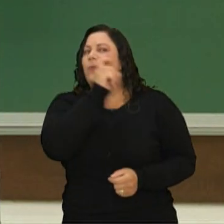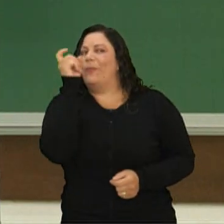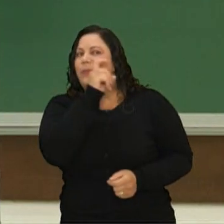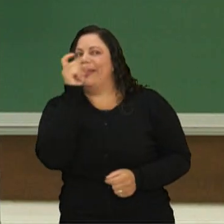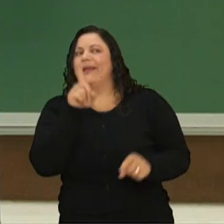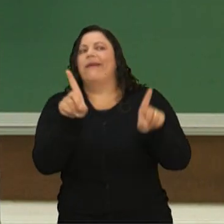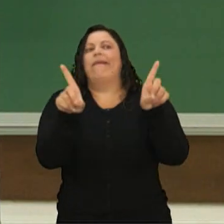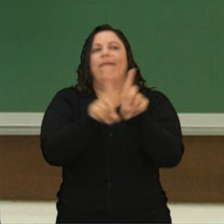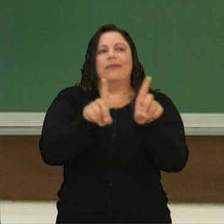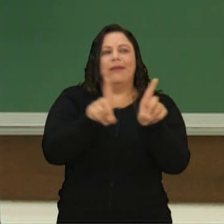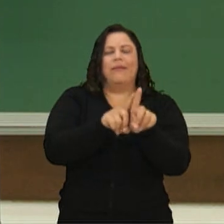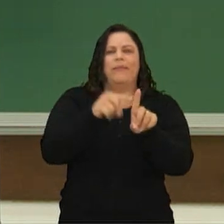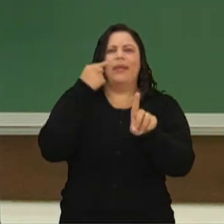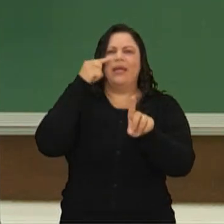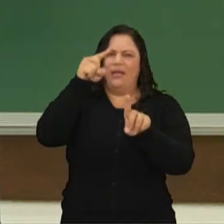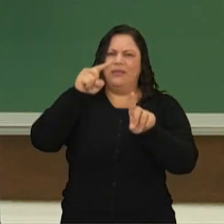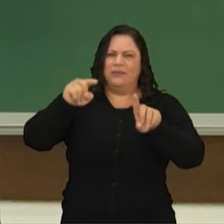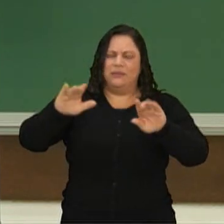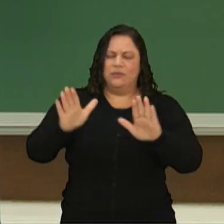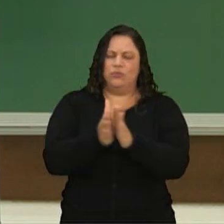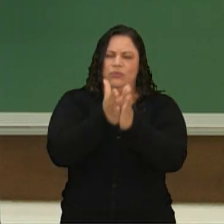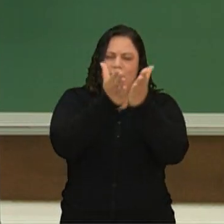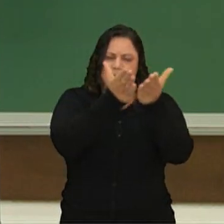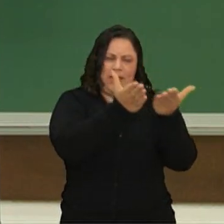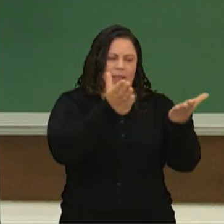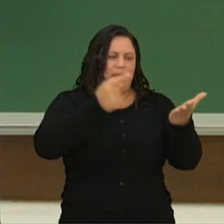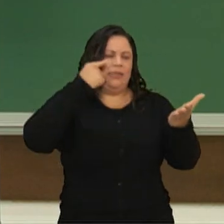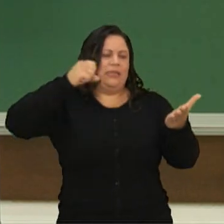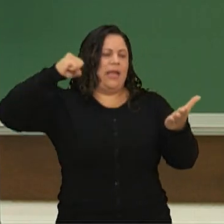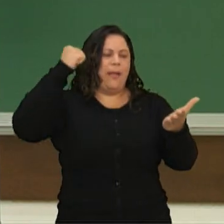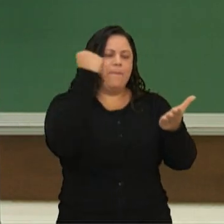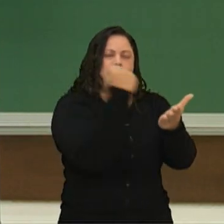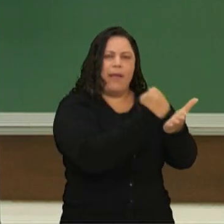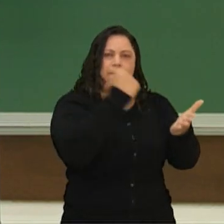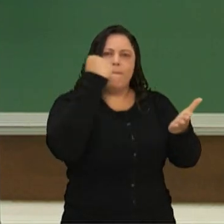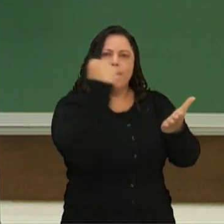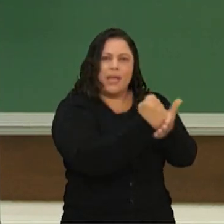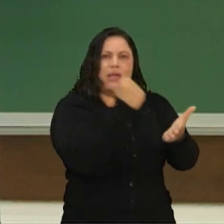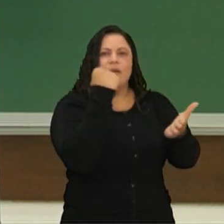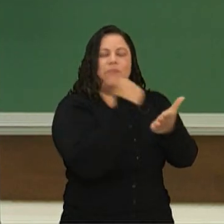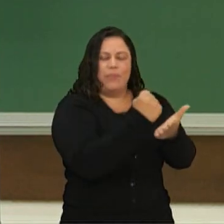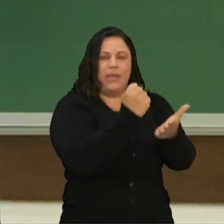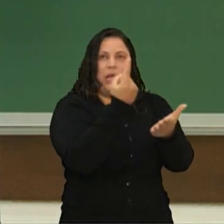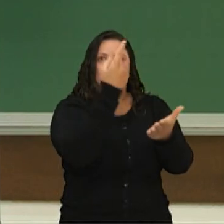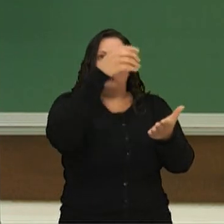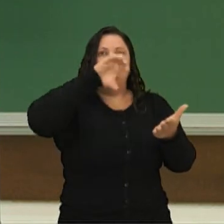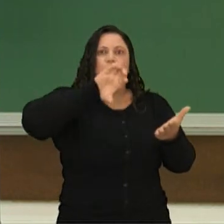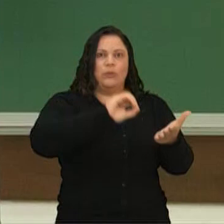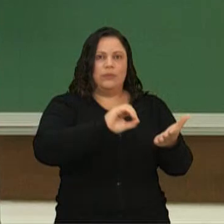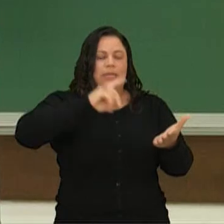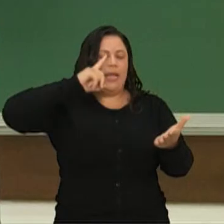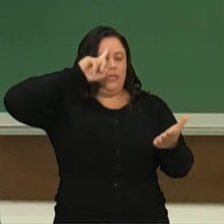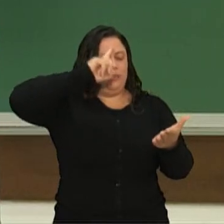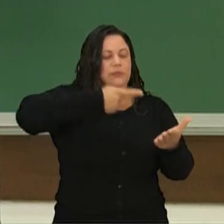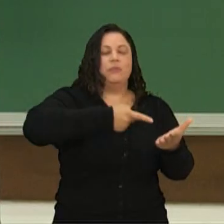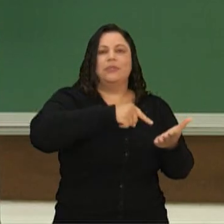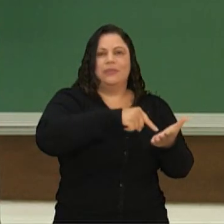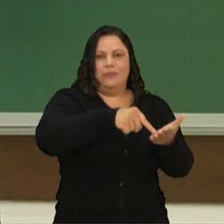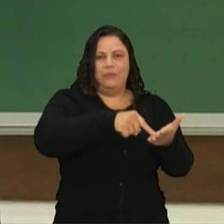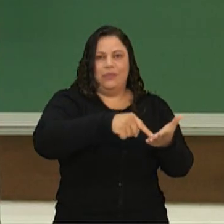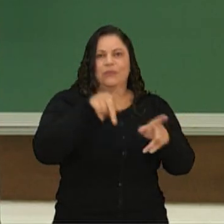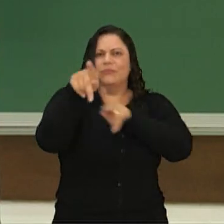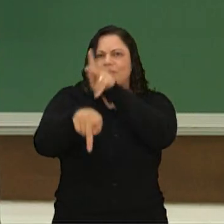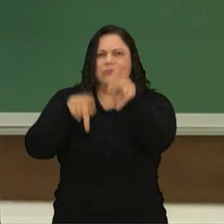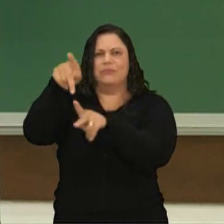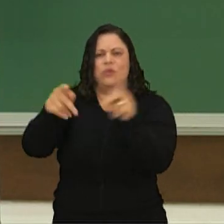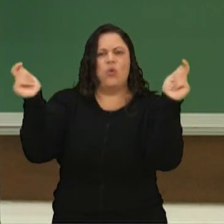que trouxe lá a tábua da lei do Monte Sinai, para que a população pudesse seguir essas regras que